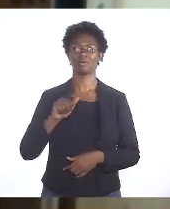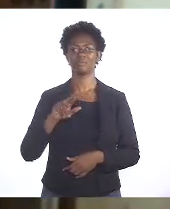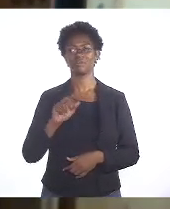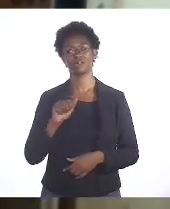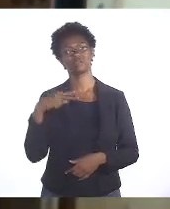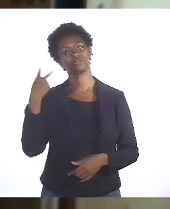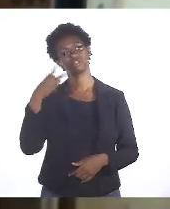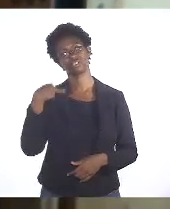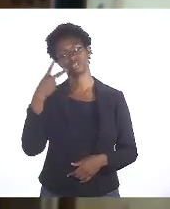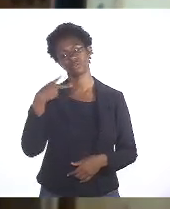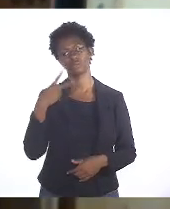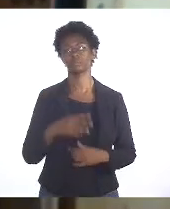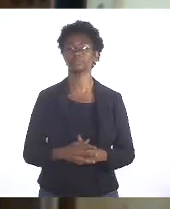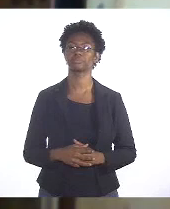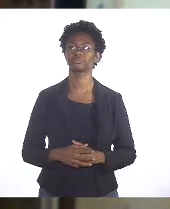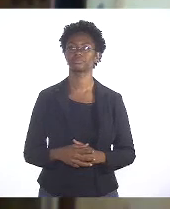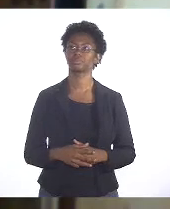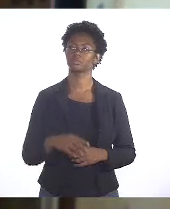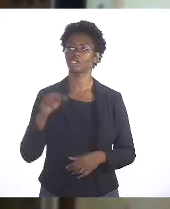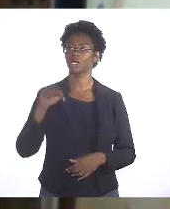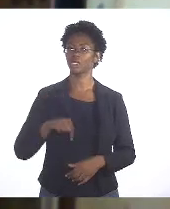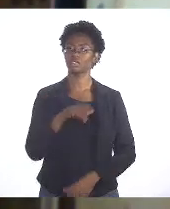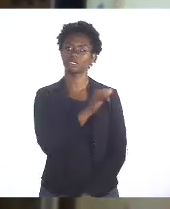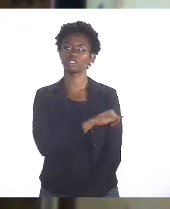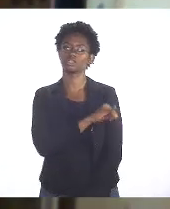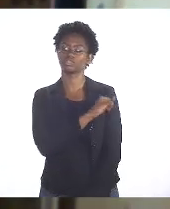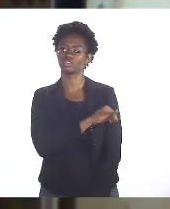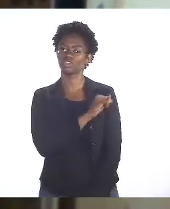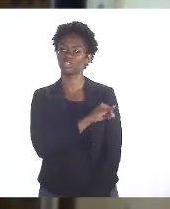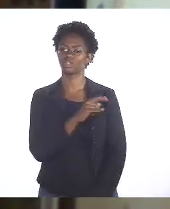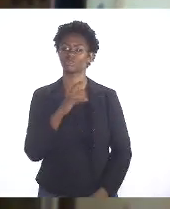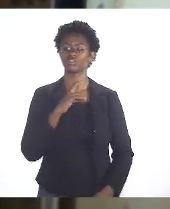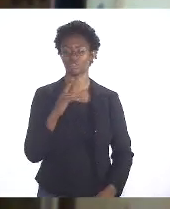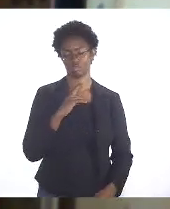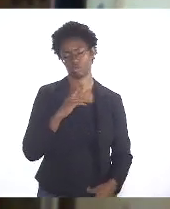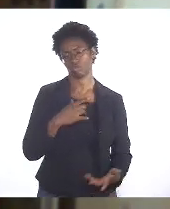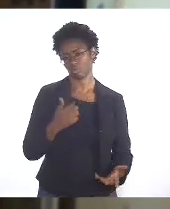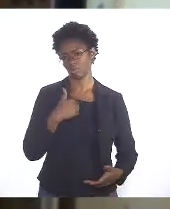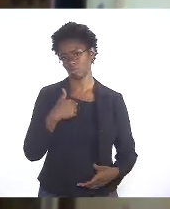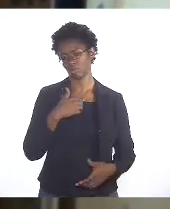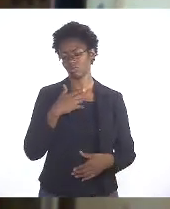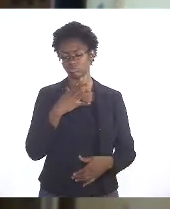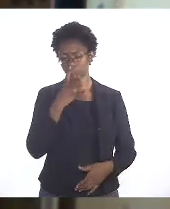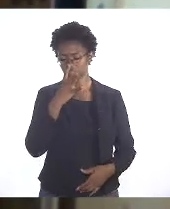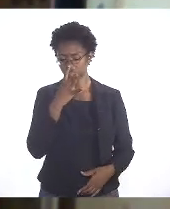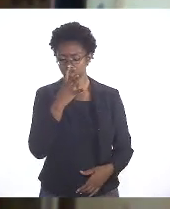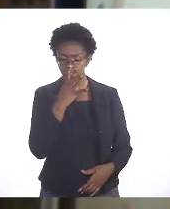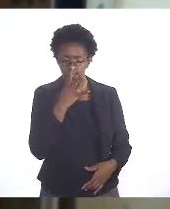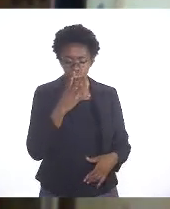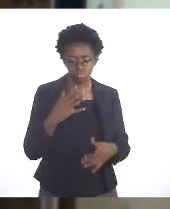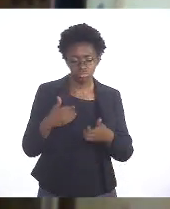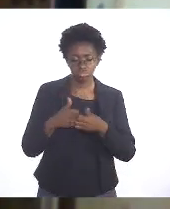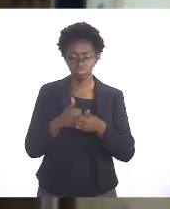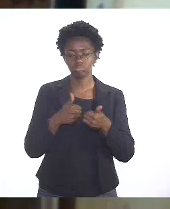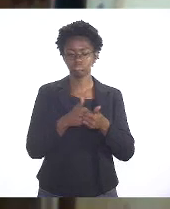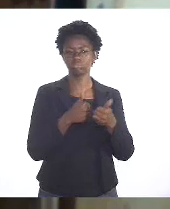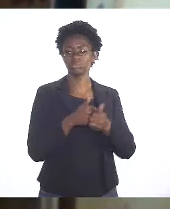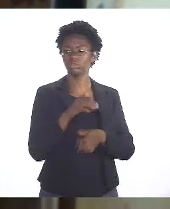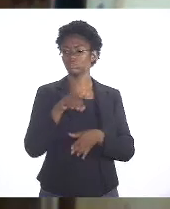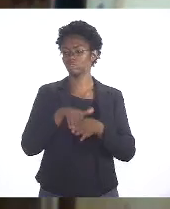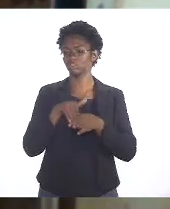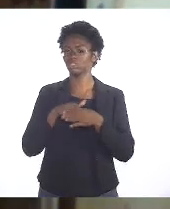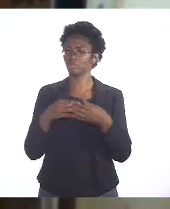vereadores. Aqui no Rio de Janeiro, onde tenho acompanhado a eleição mais